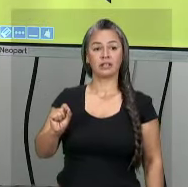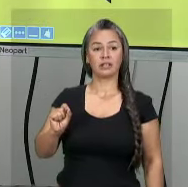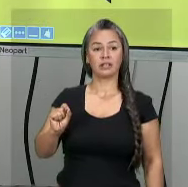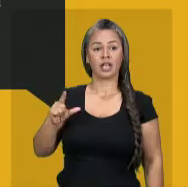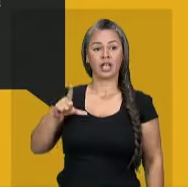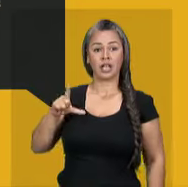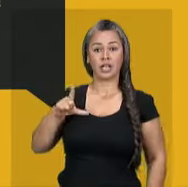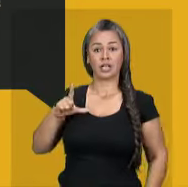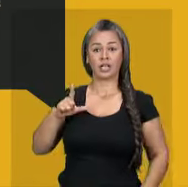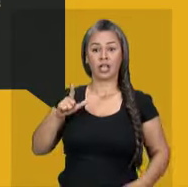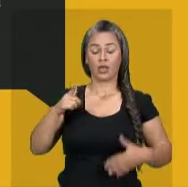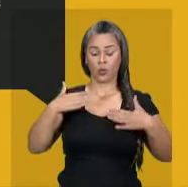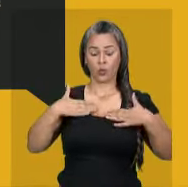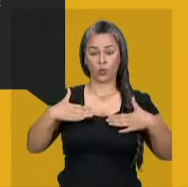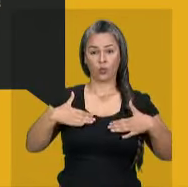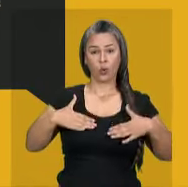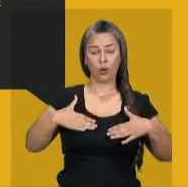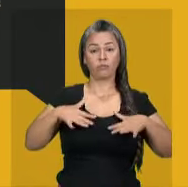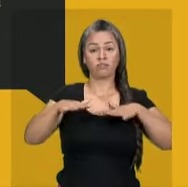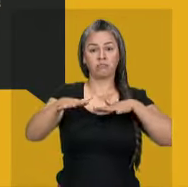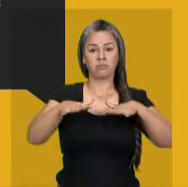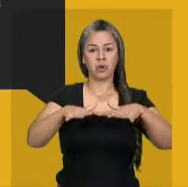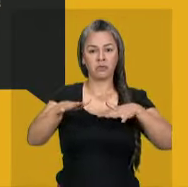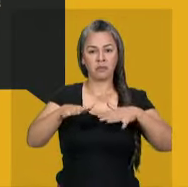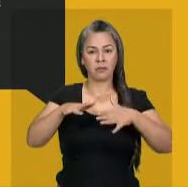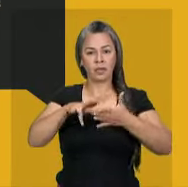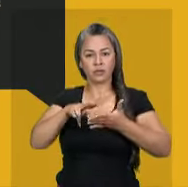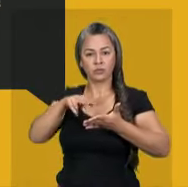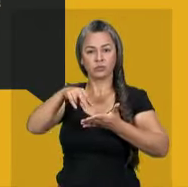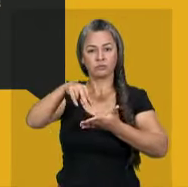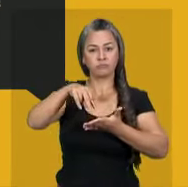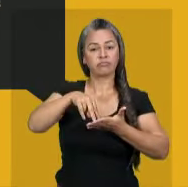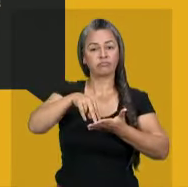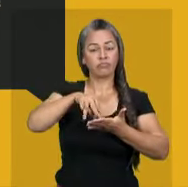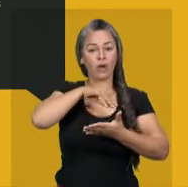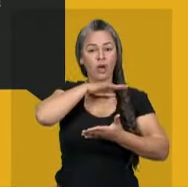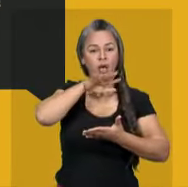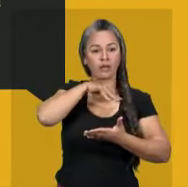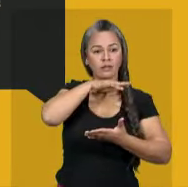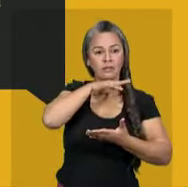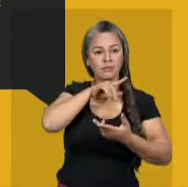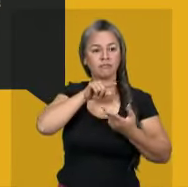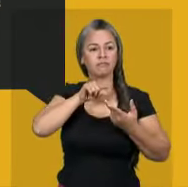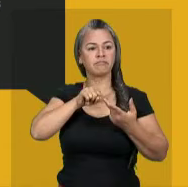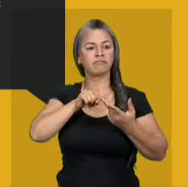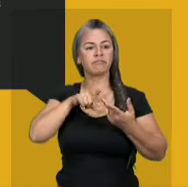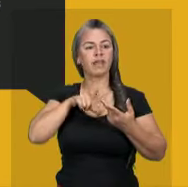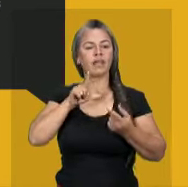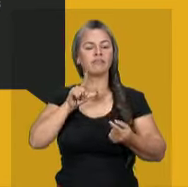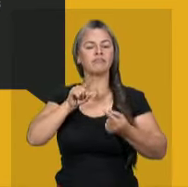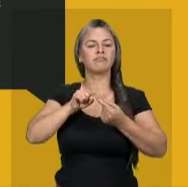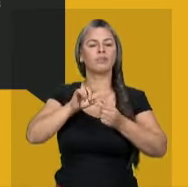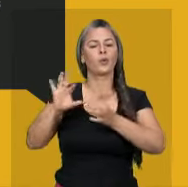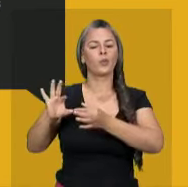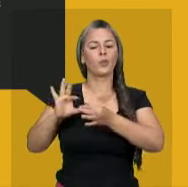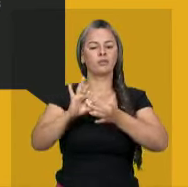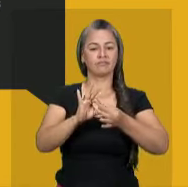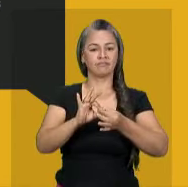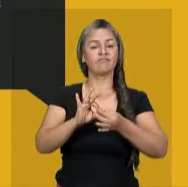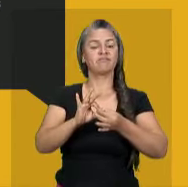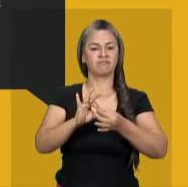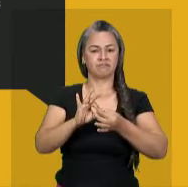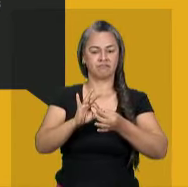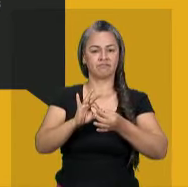estrutura, sustentação e a movimentação dos animais resultam da integração entre